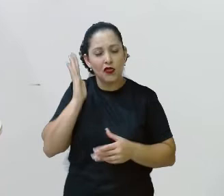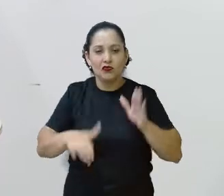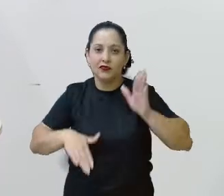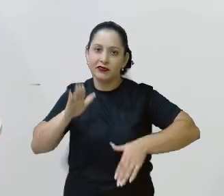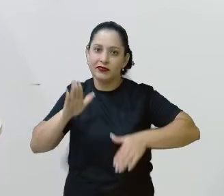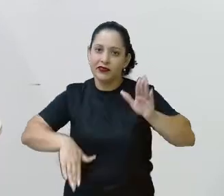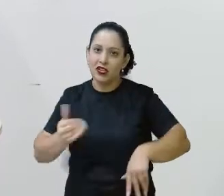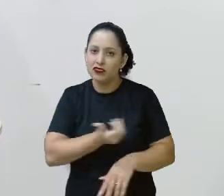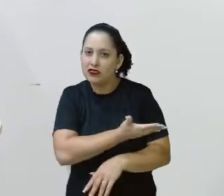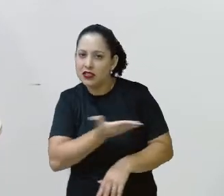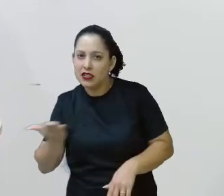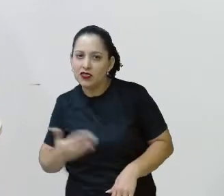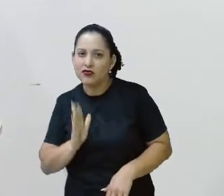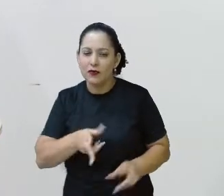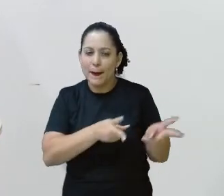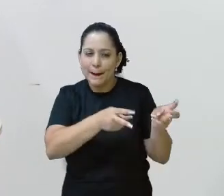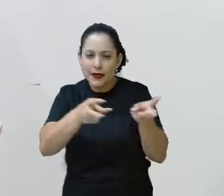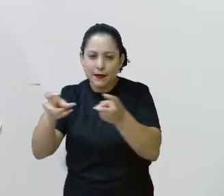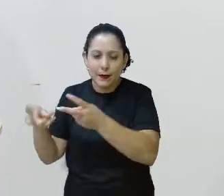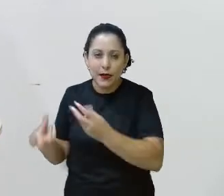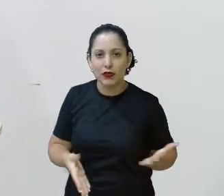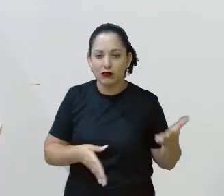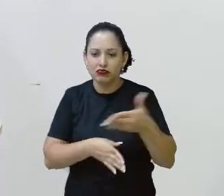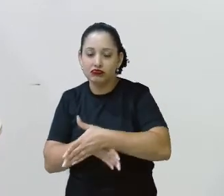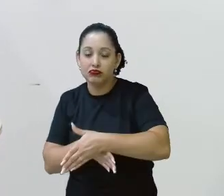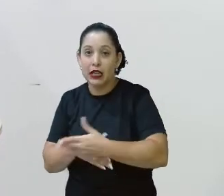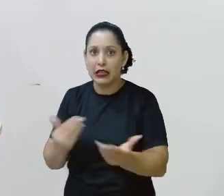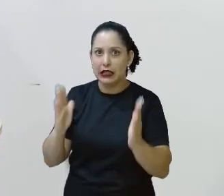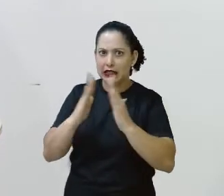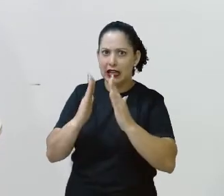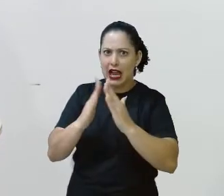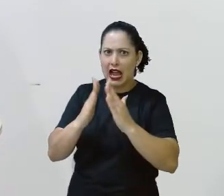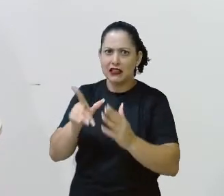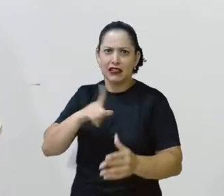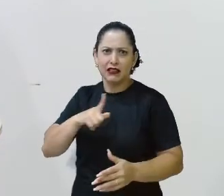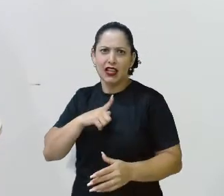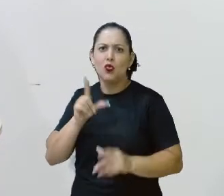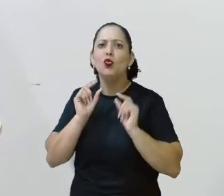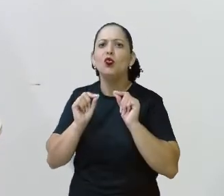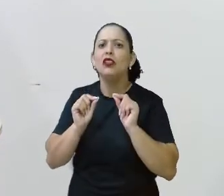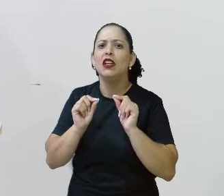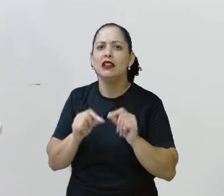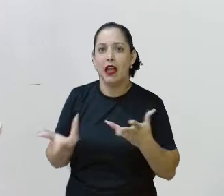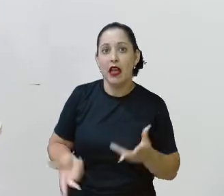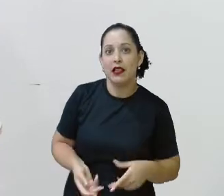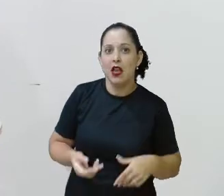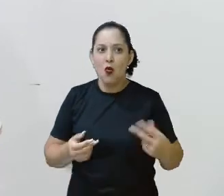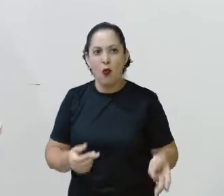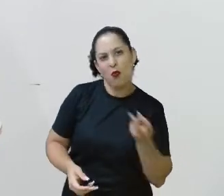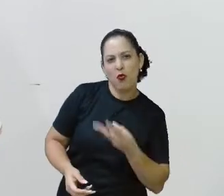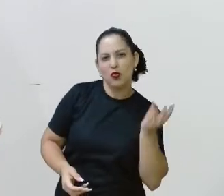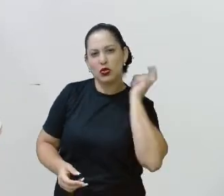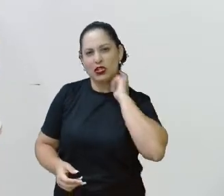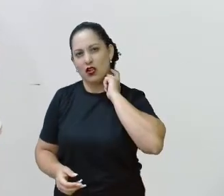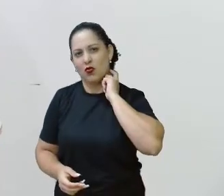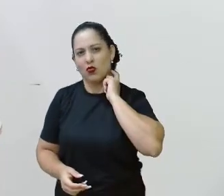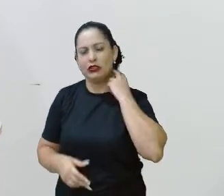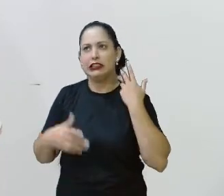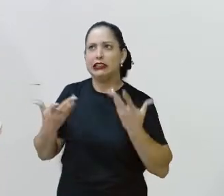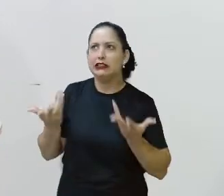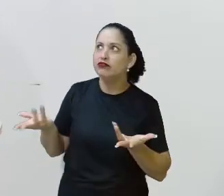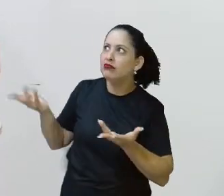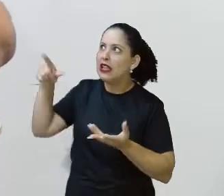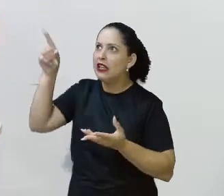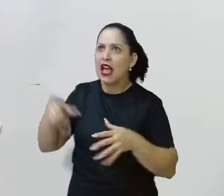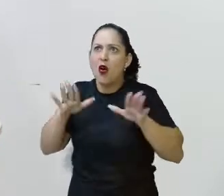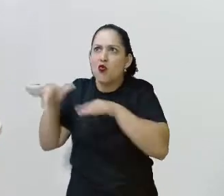já deve ter percebido que entrou em casa um morcego. E para a gente facilitar, e o morcego vai ficar bem, né, bem